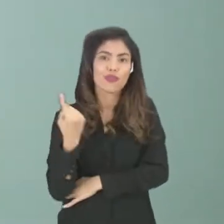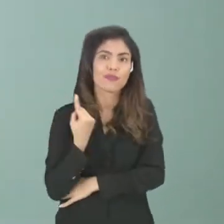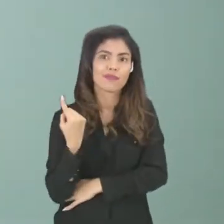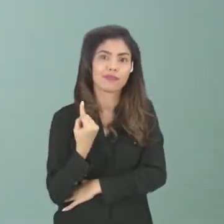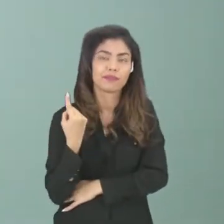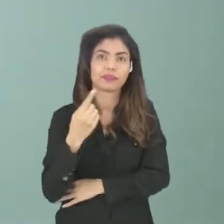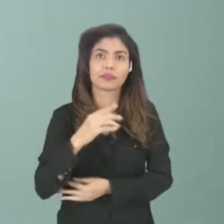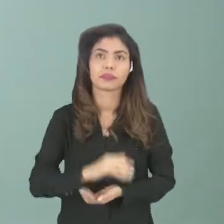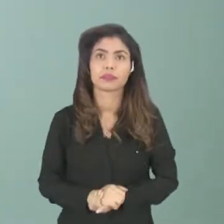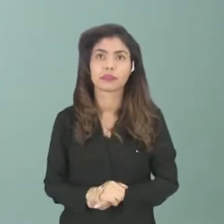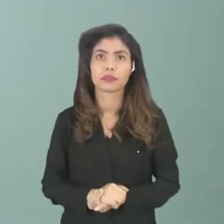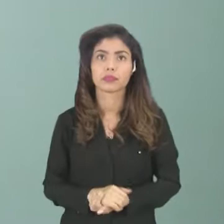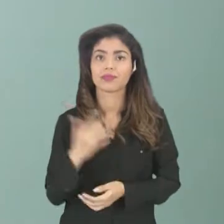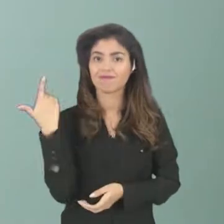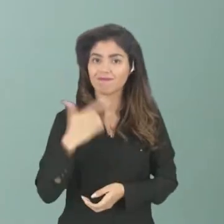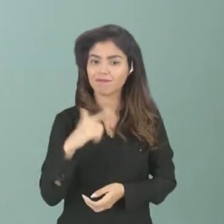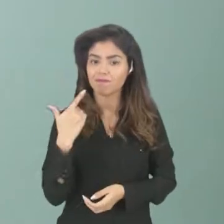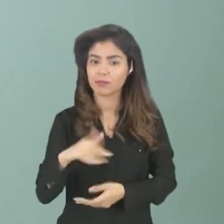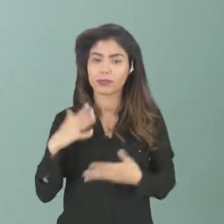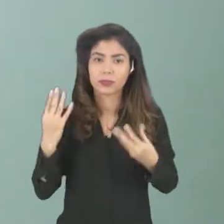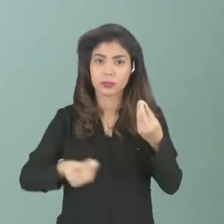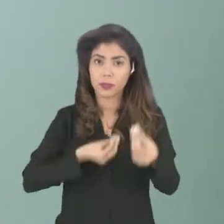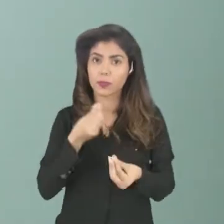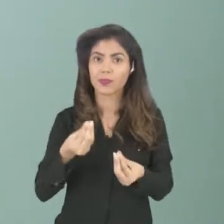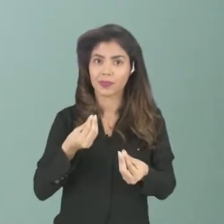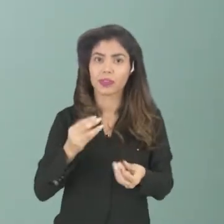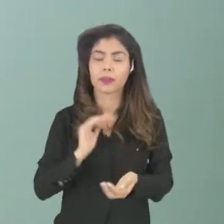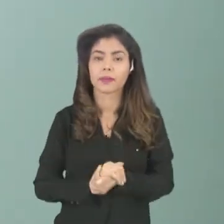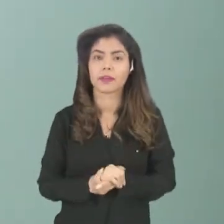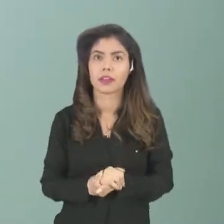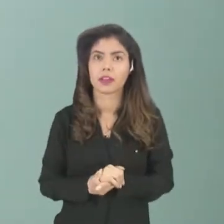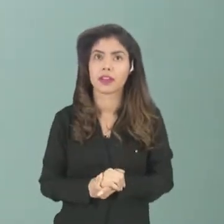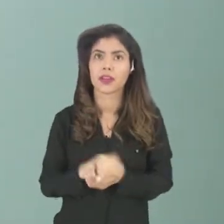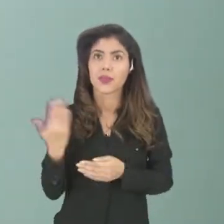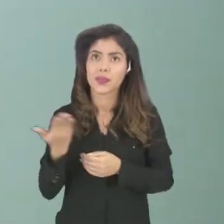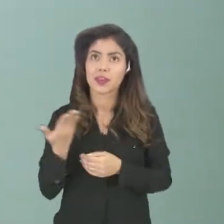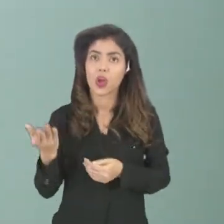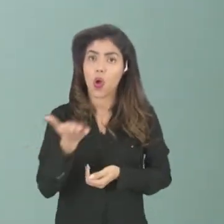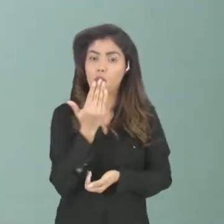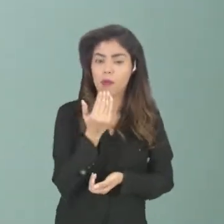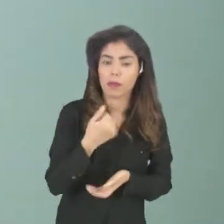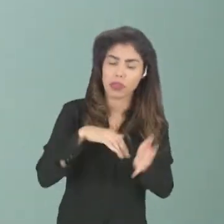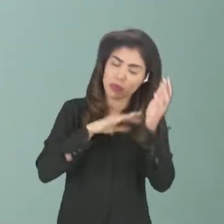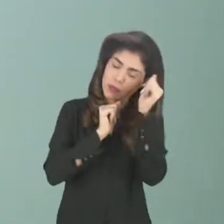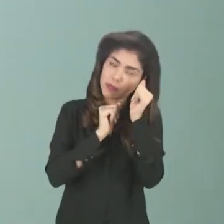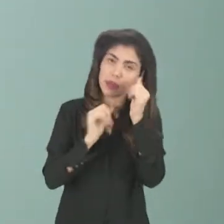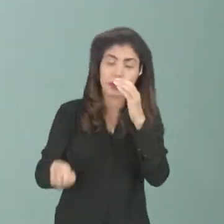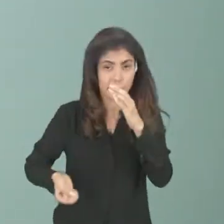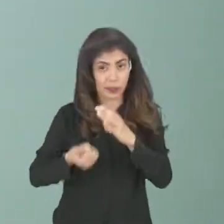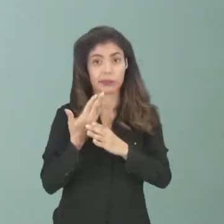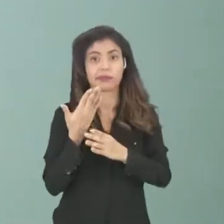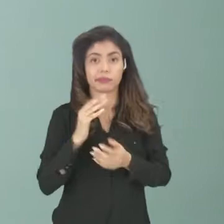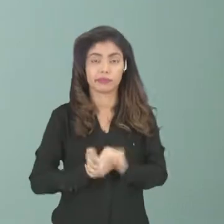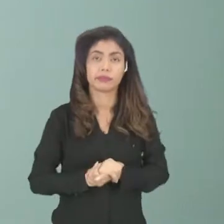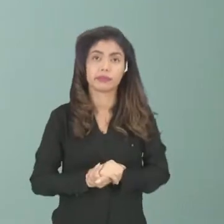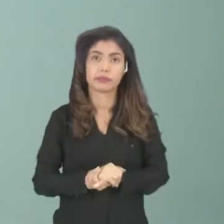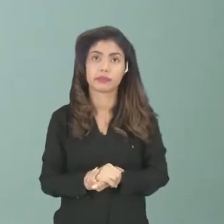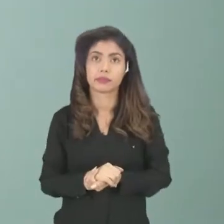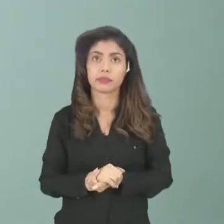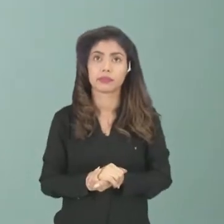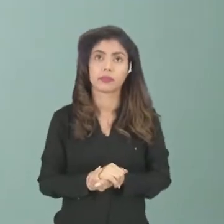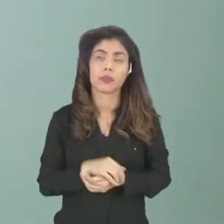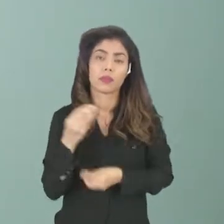solitário. Ele não tem necessidades, as suas necessidades básicas são garantidas, comer, dormir, se reproduzir,